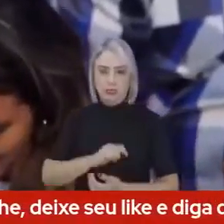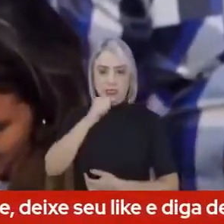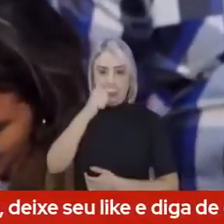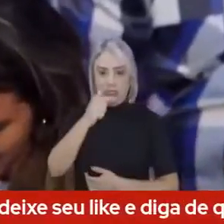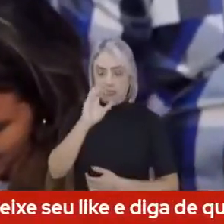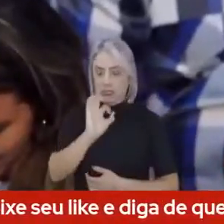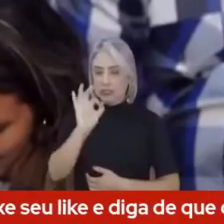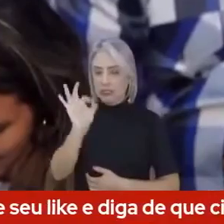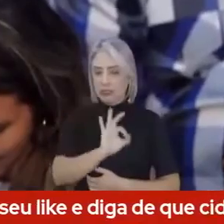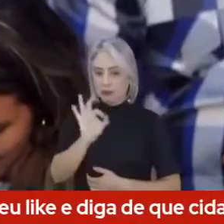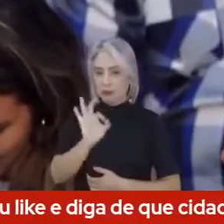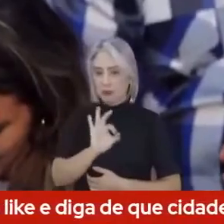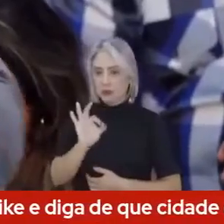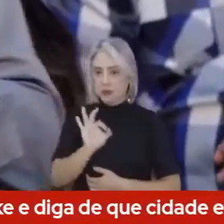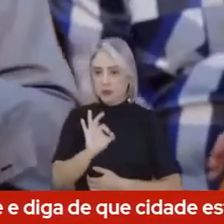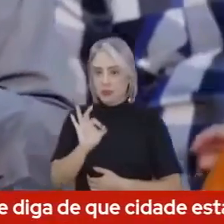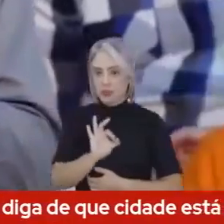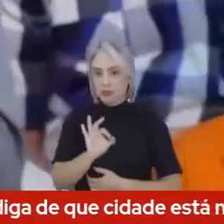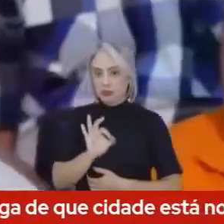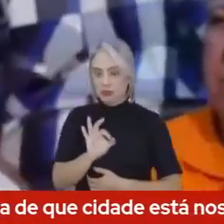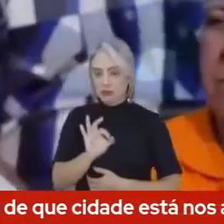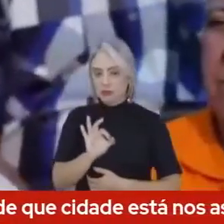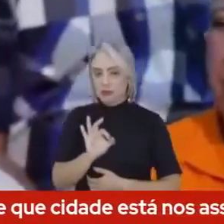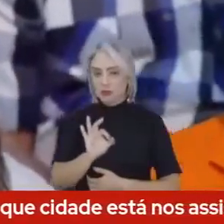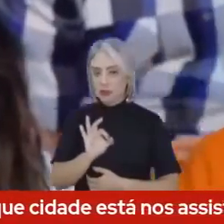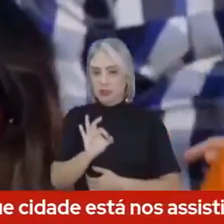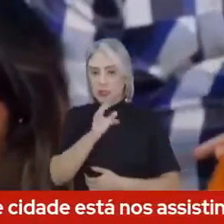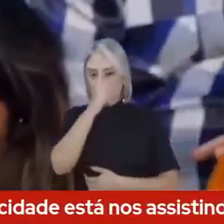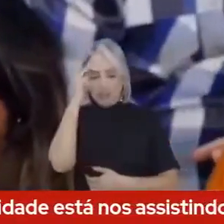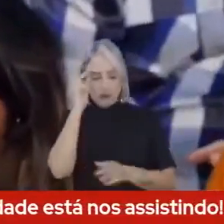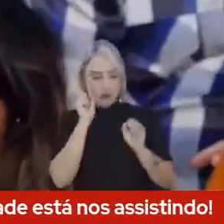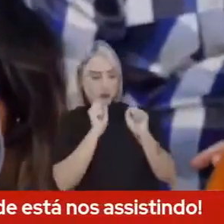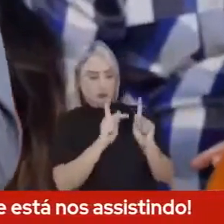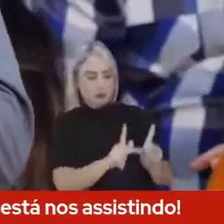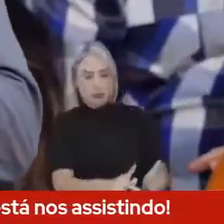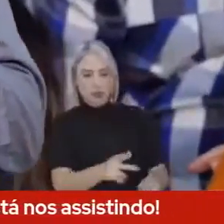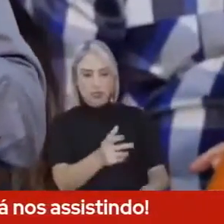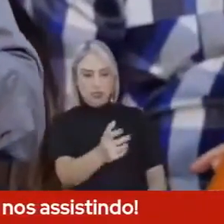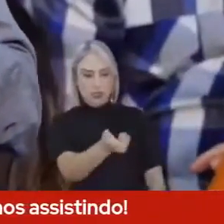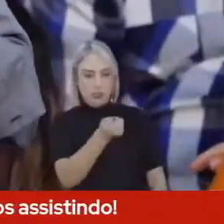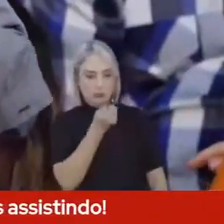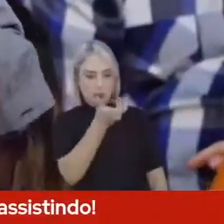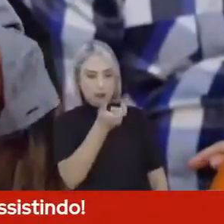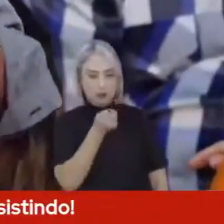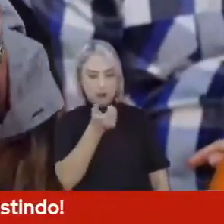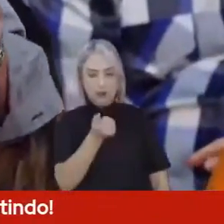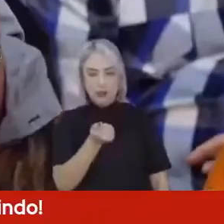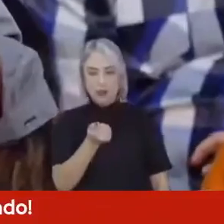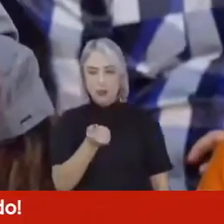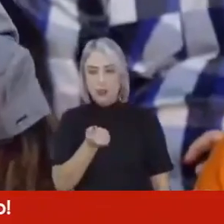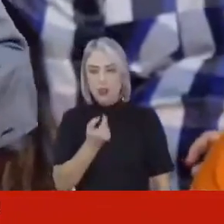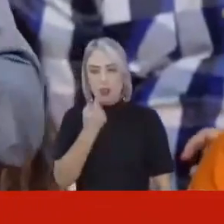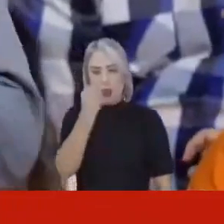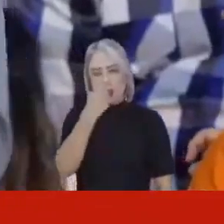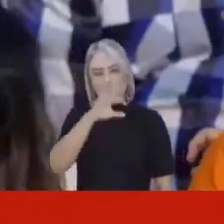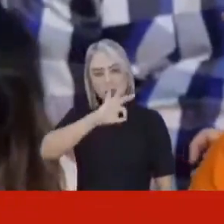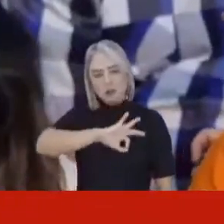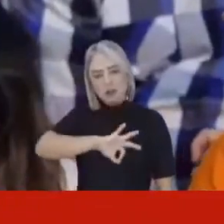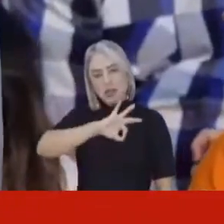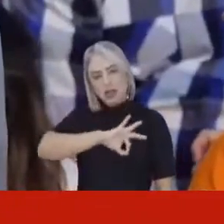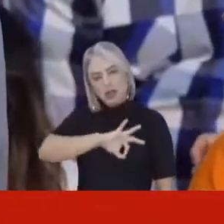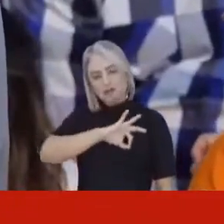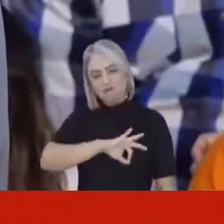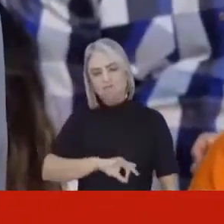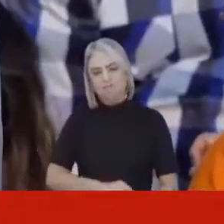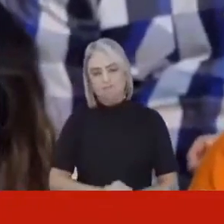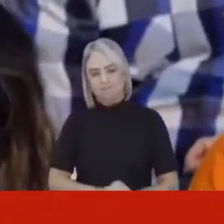70%, Innocentini, dos aposentados e pensionistas ganham um salário. No